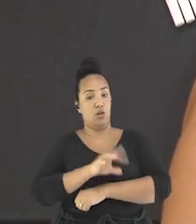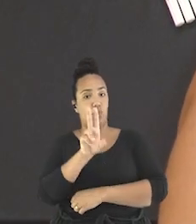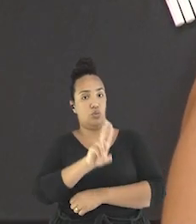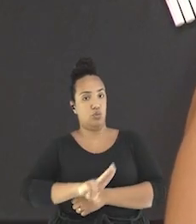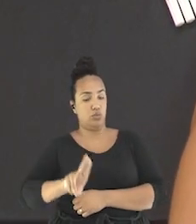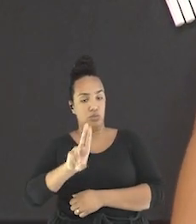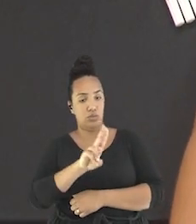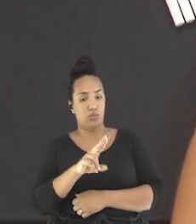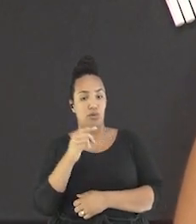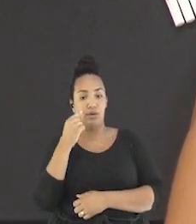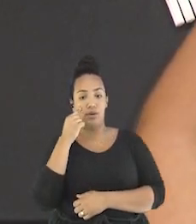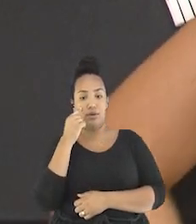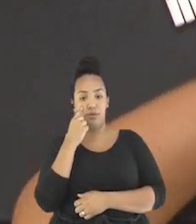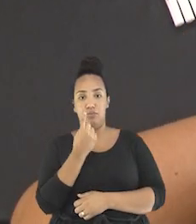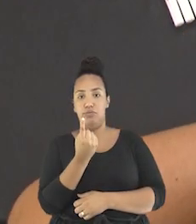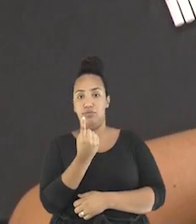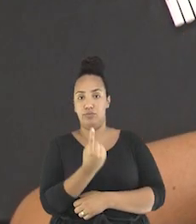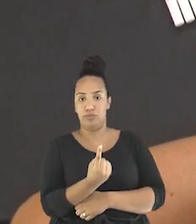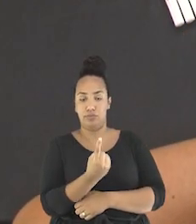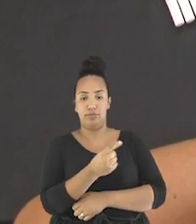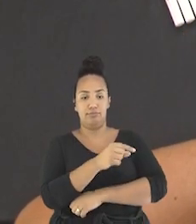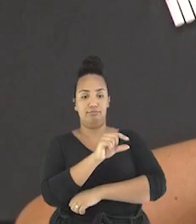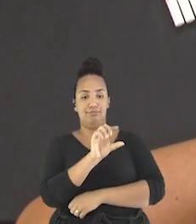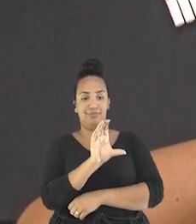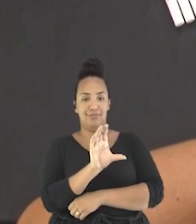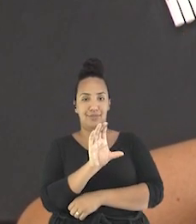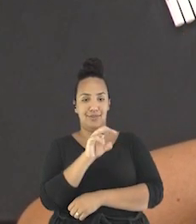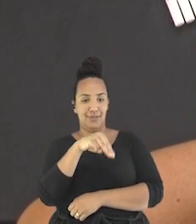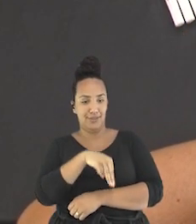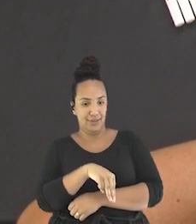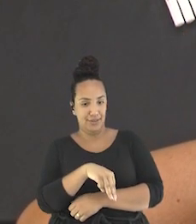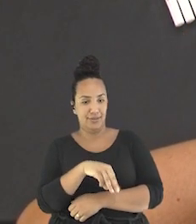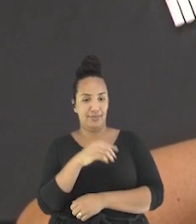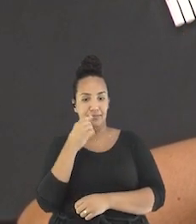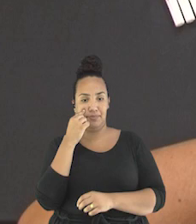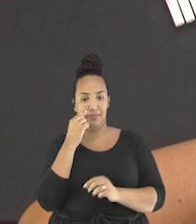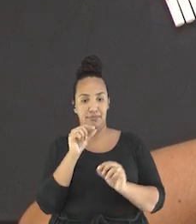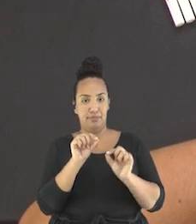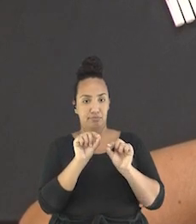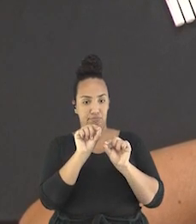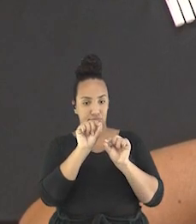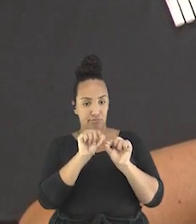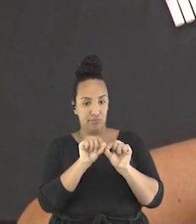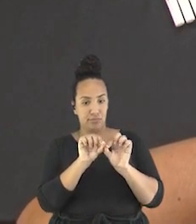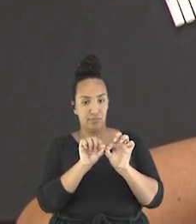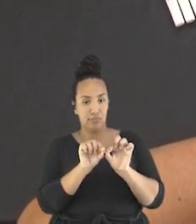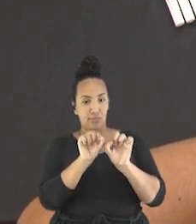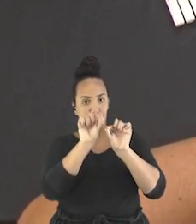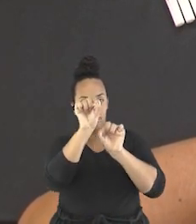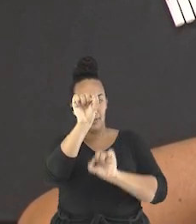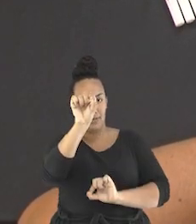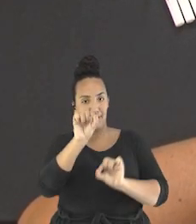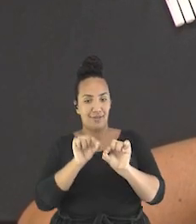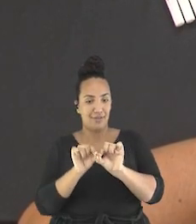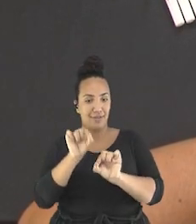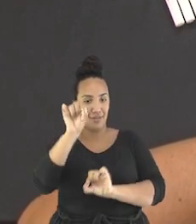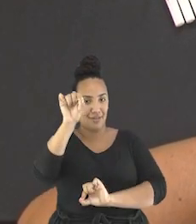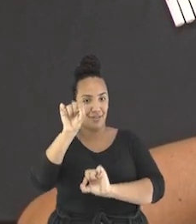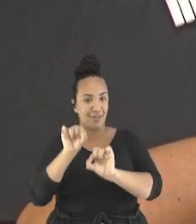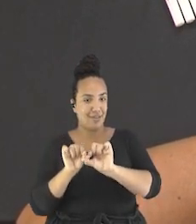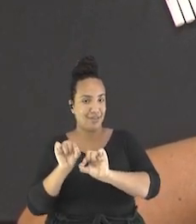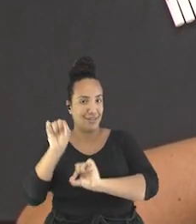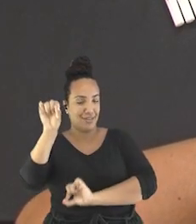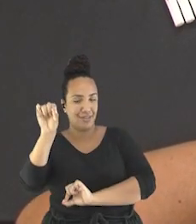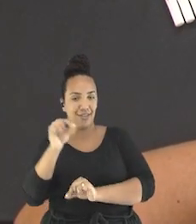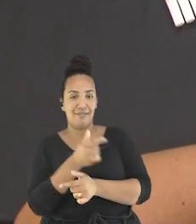uma régua, vocês vão medir aqui, ó, 1 centímetro e vão pegar o lápis e marcar,